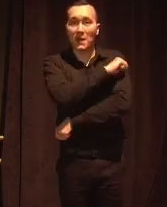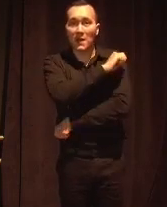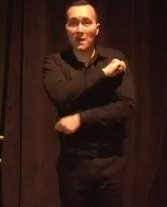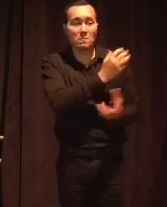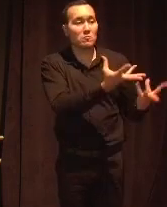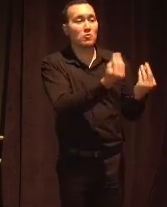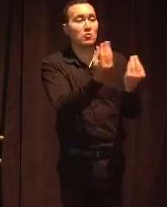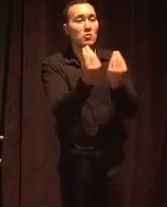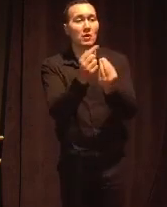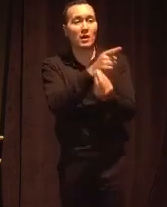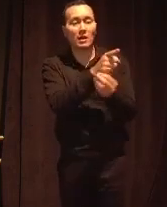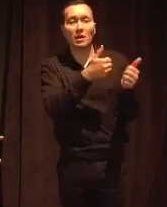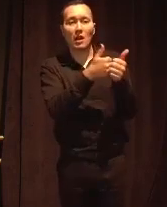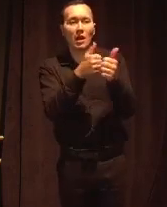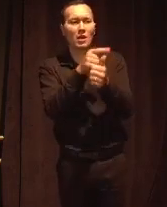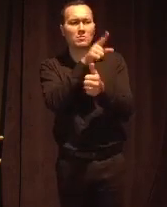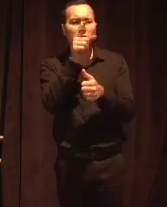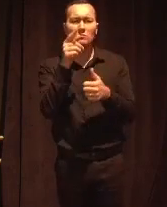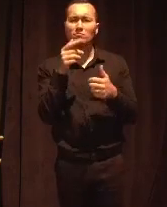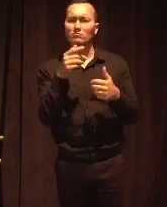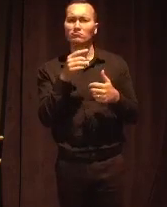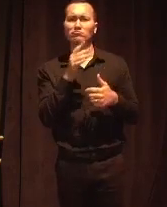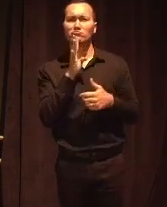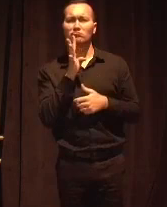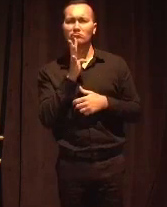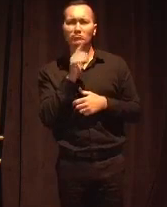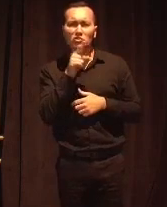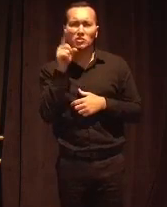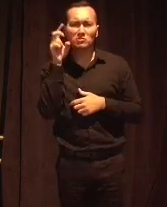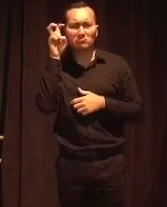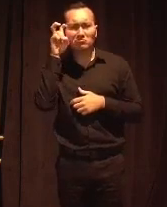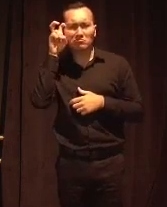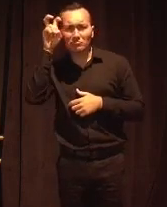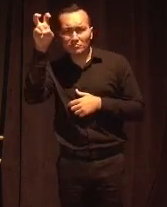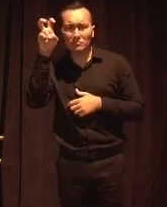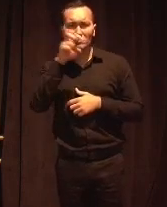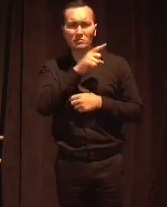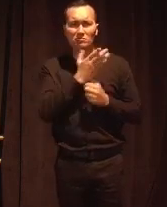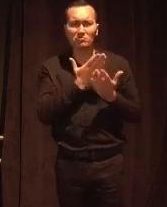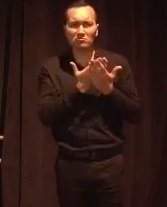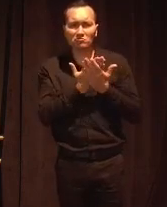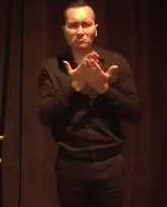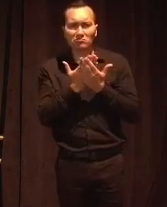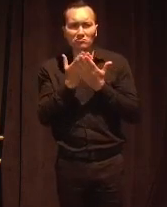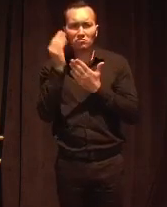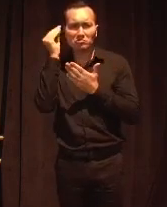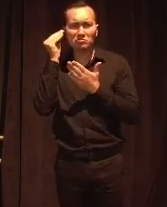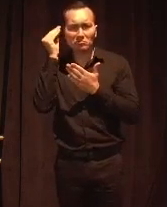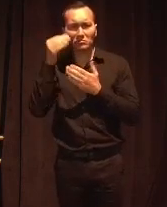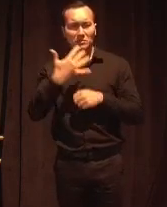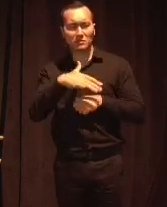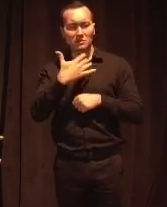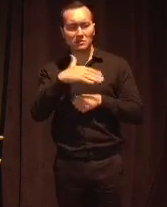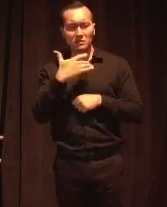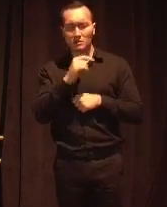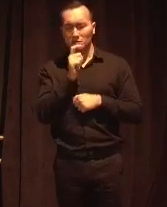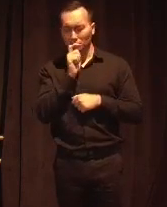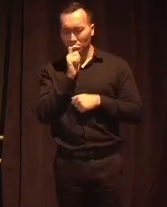e eu falava, meu Deus, eu sou talvez a que menos conheça aqui dentro dessa sala. E quando tinha alguma